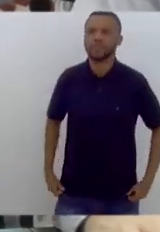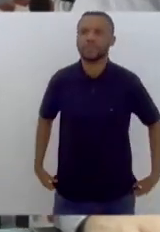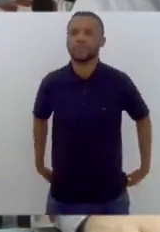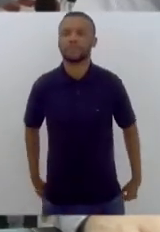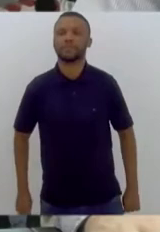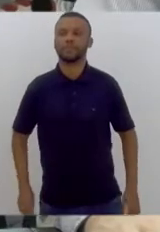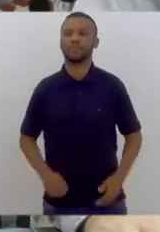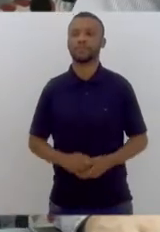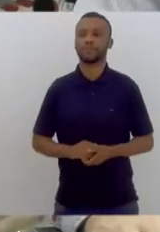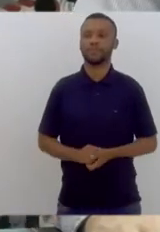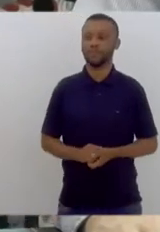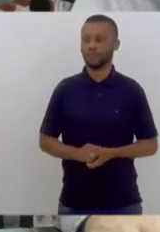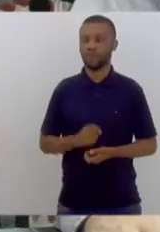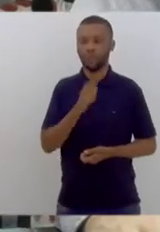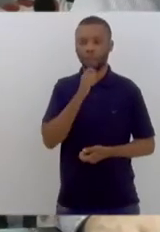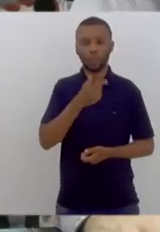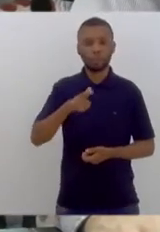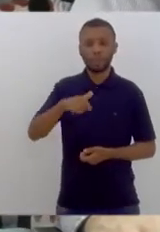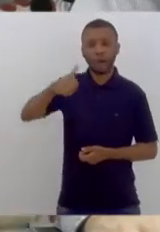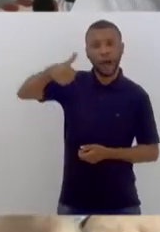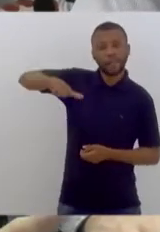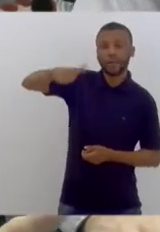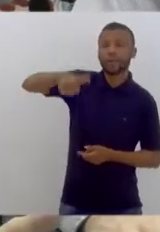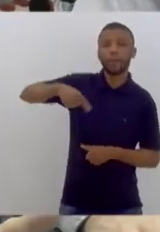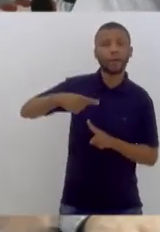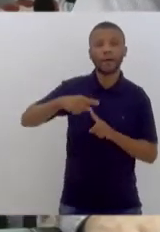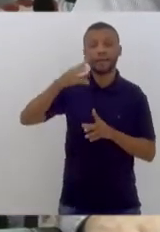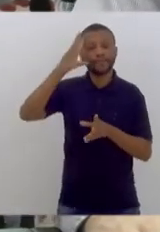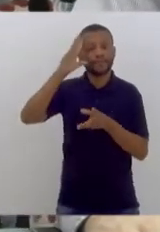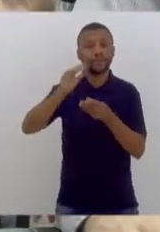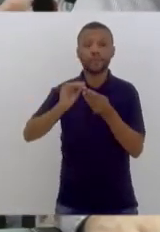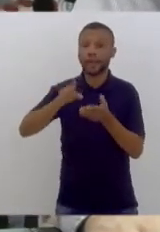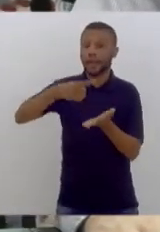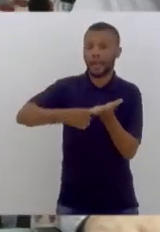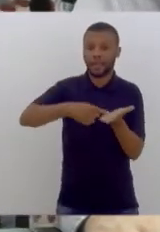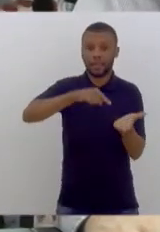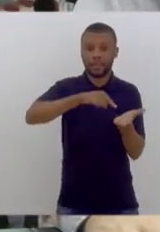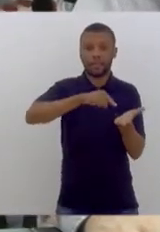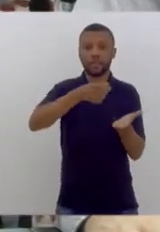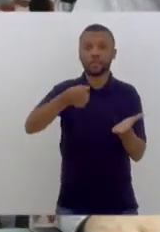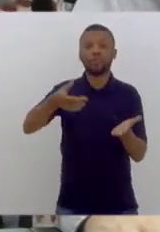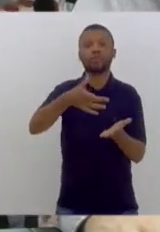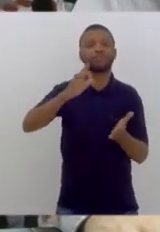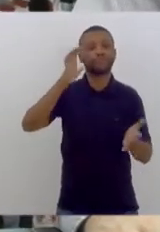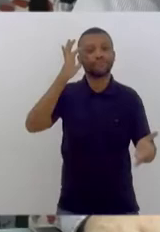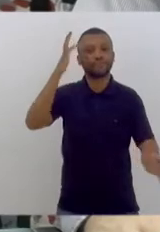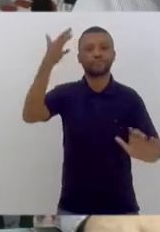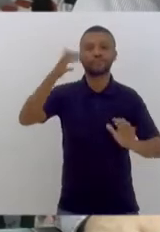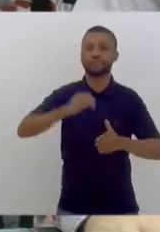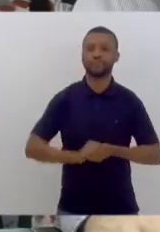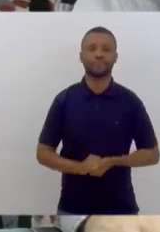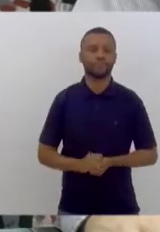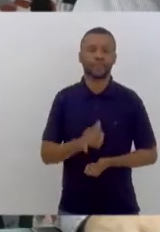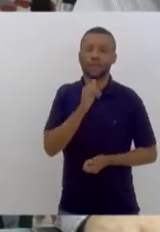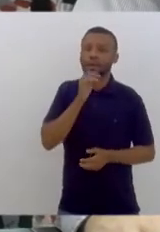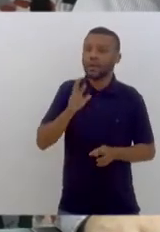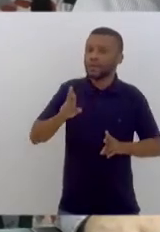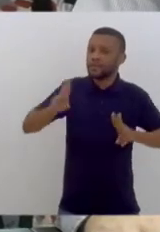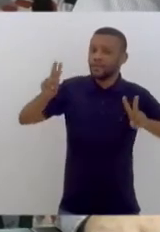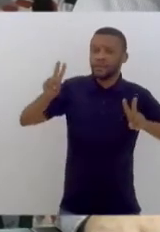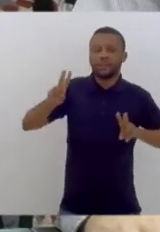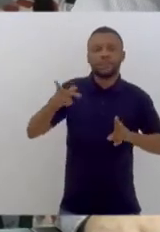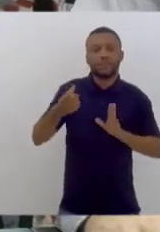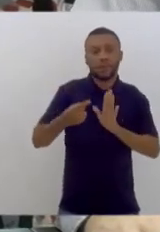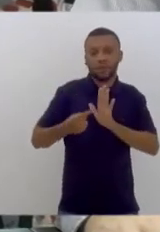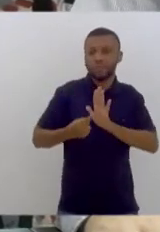Serra, assim, porque se entendeu que, a partir daquela data, se tem um novo contexto. É diferente desse caso, que se tem